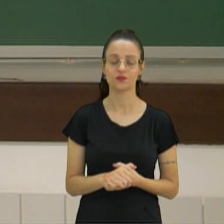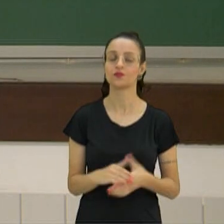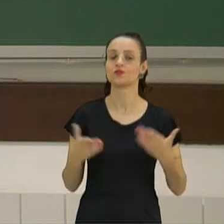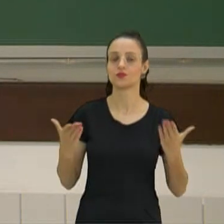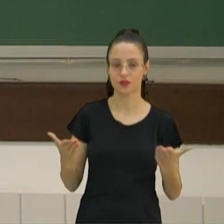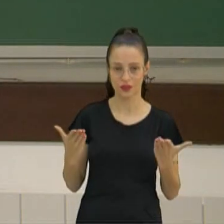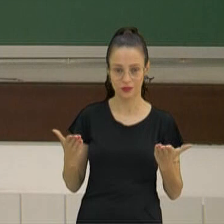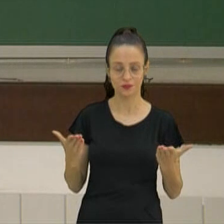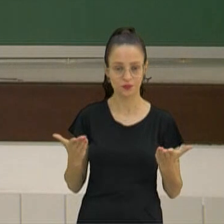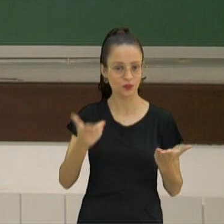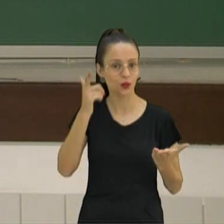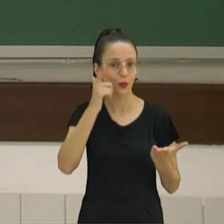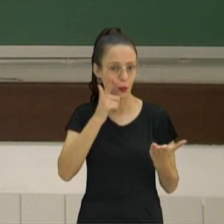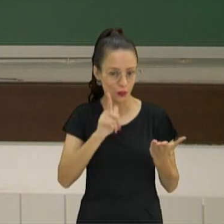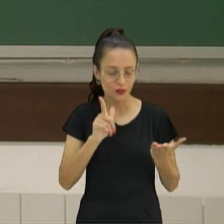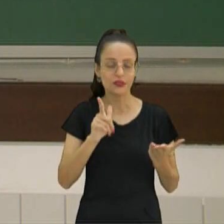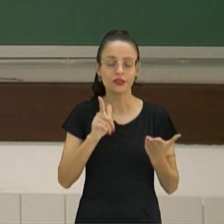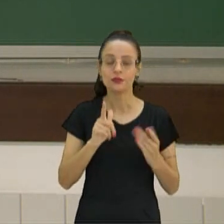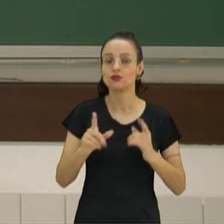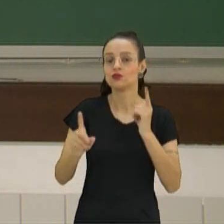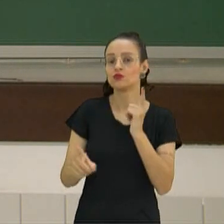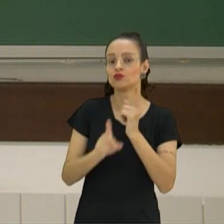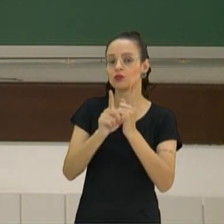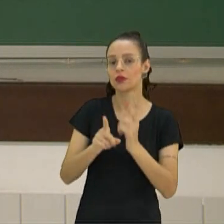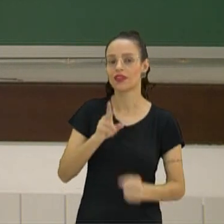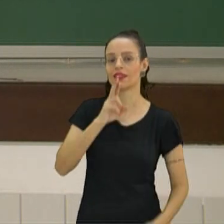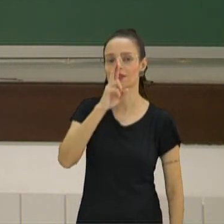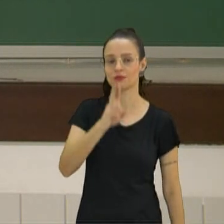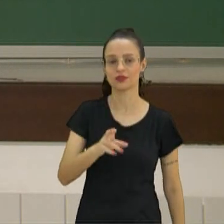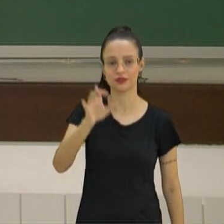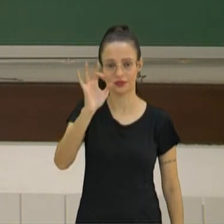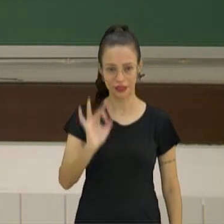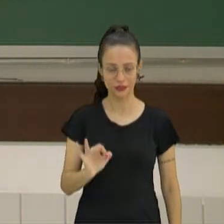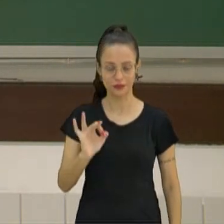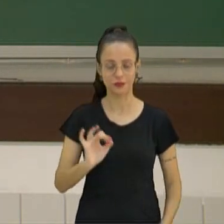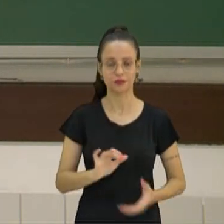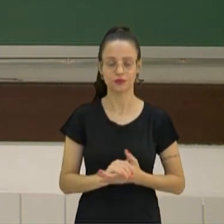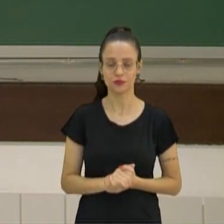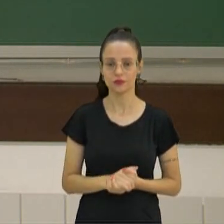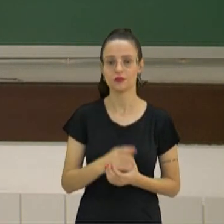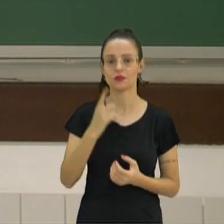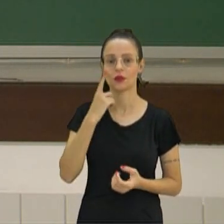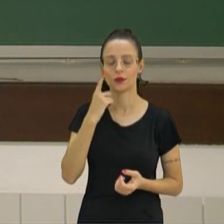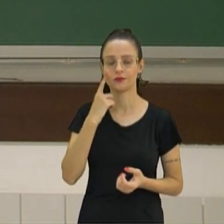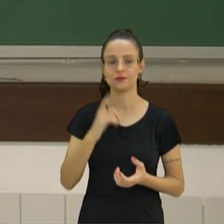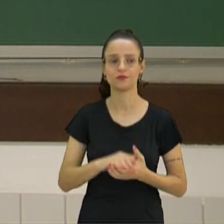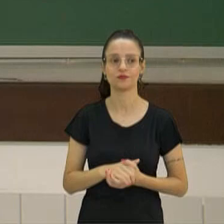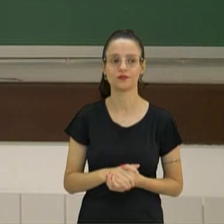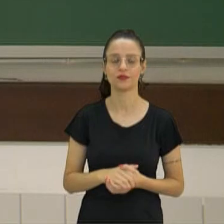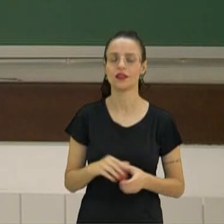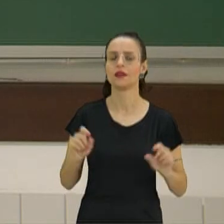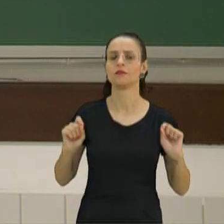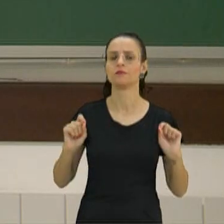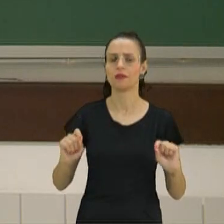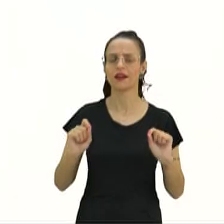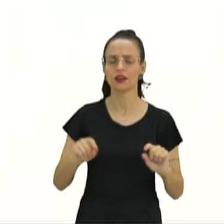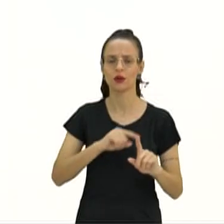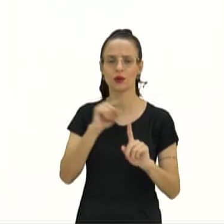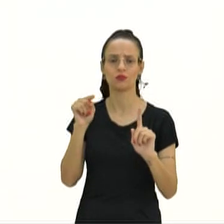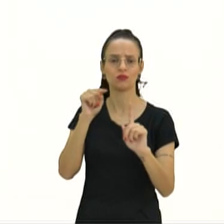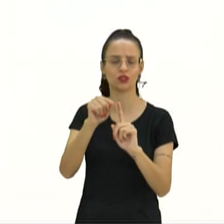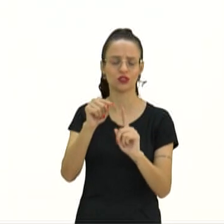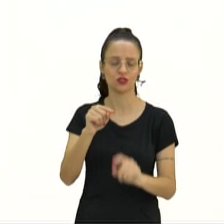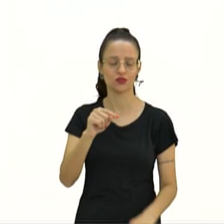E aí, pessoal, conseguiram descobrir a resposta certa do nosso quiz? Olha lá. Para que serve o